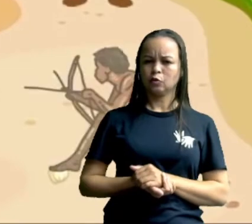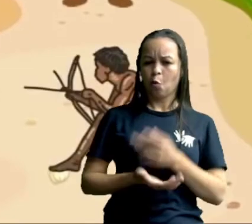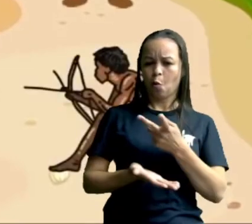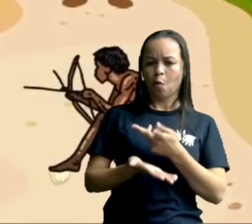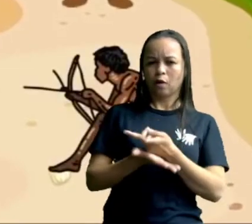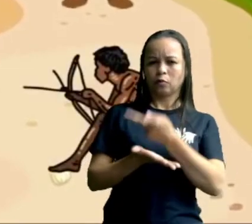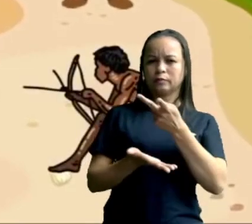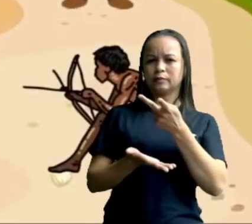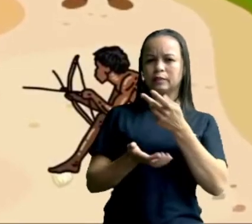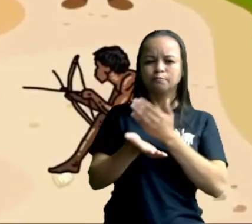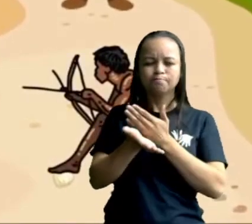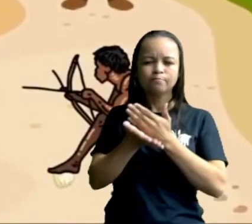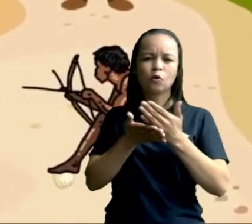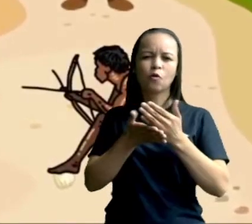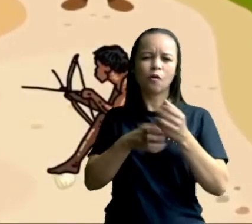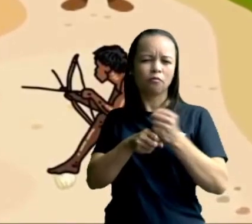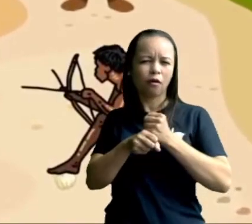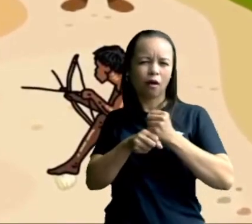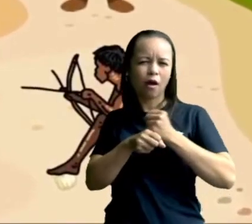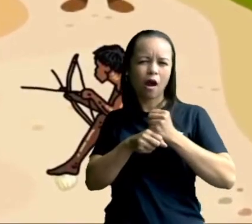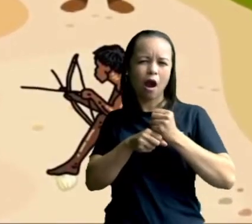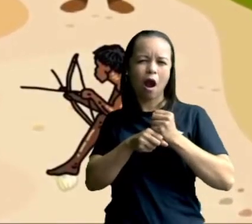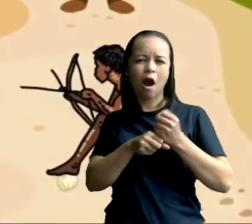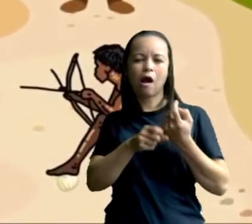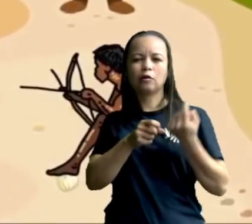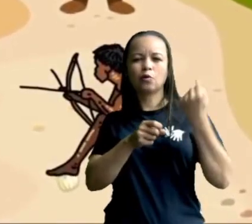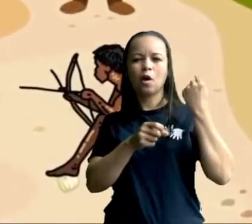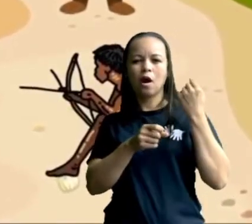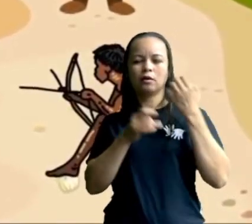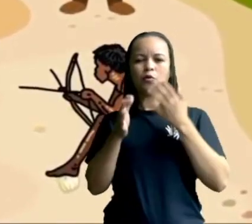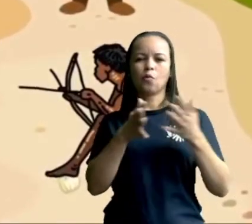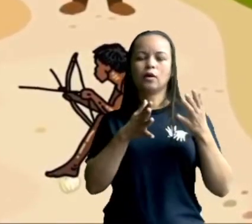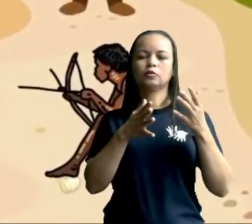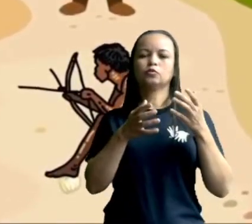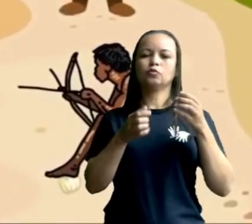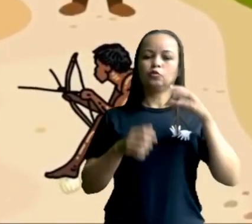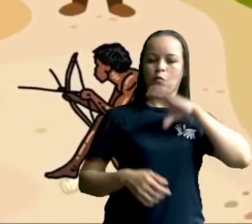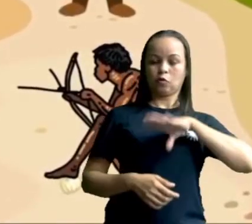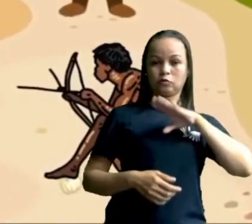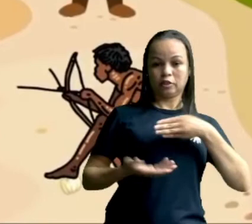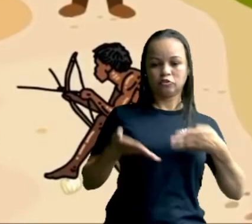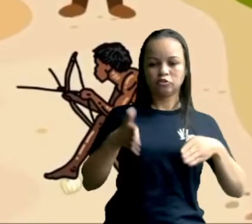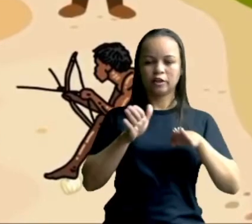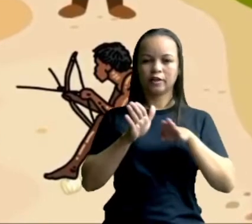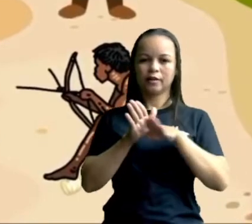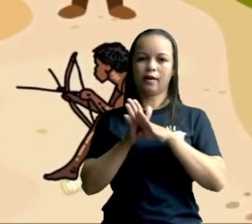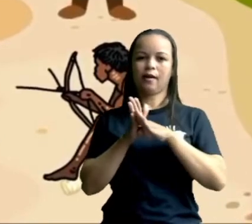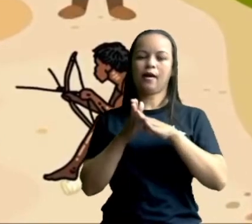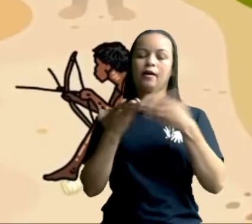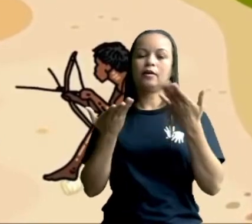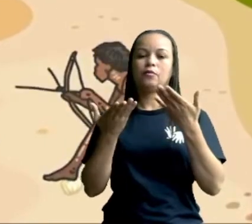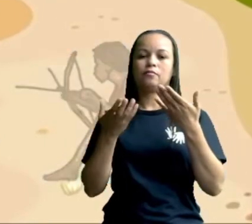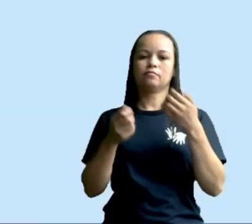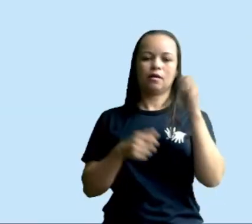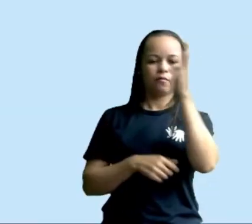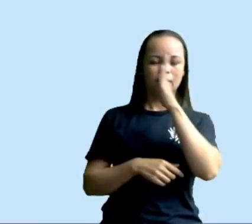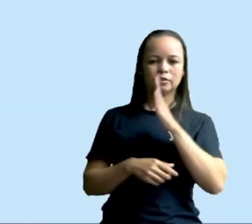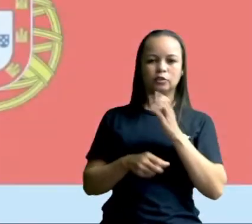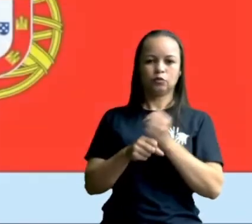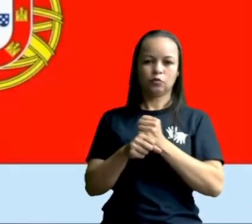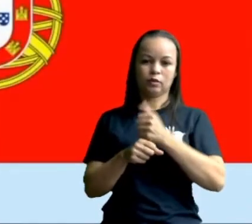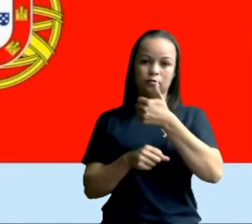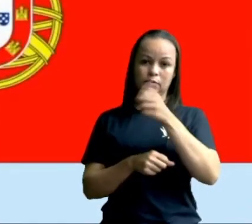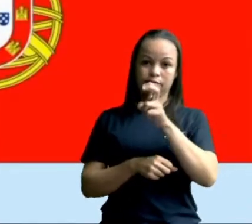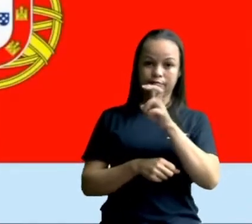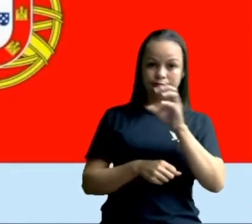há muitos e muitos anos, quando os portugueses chegaram ao Brasil no ano de 1500. Com